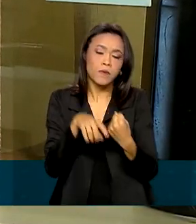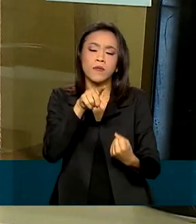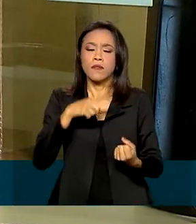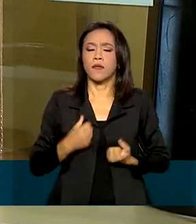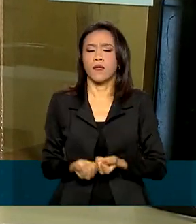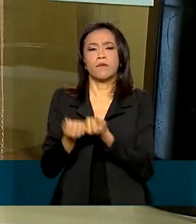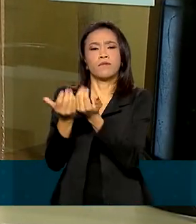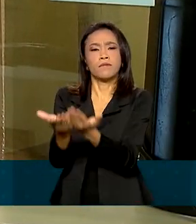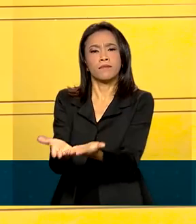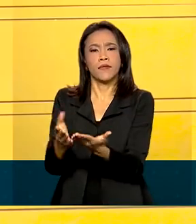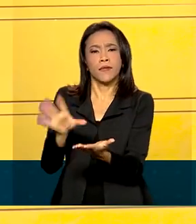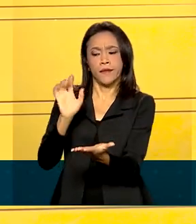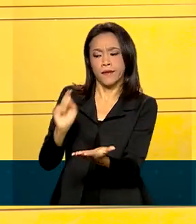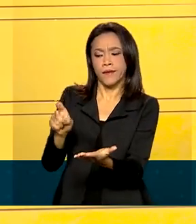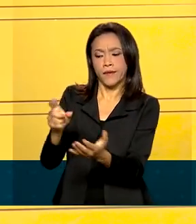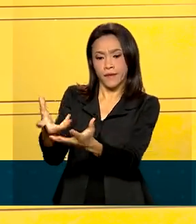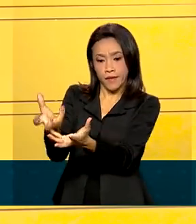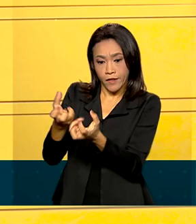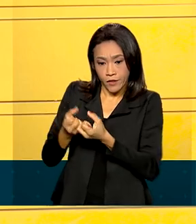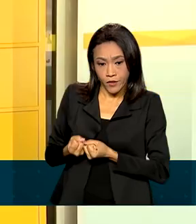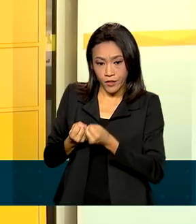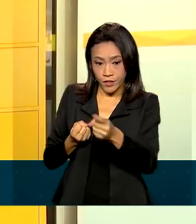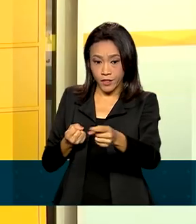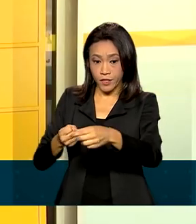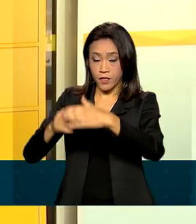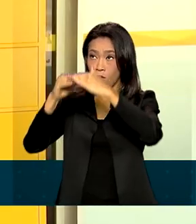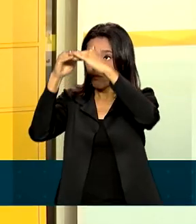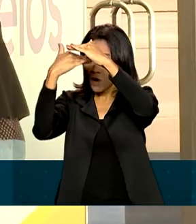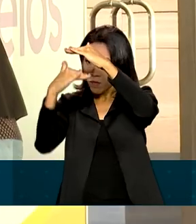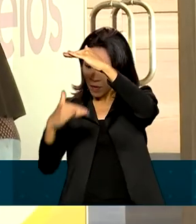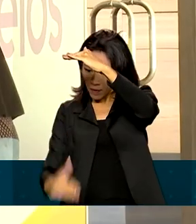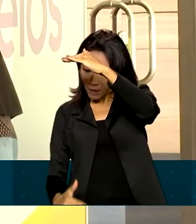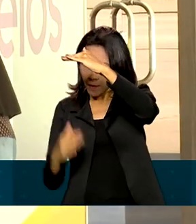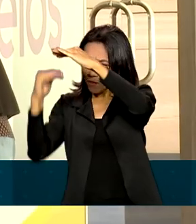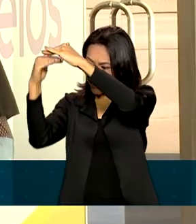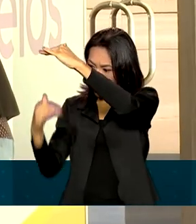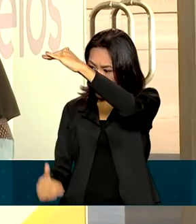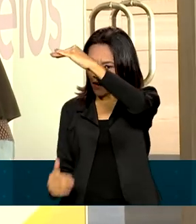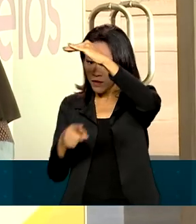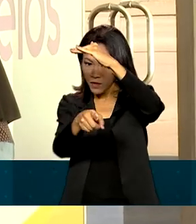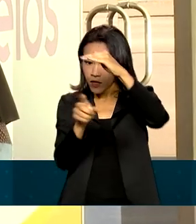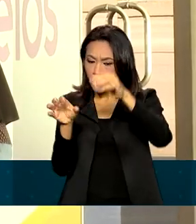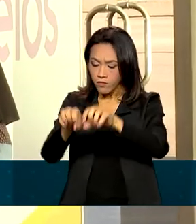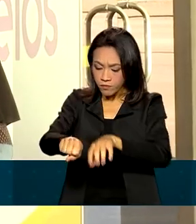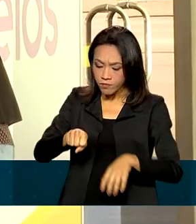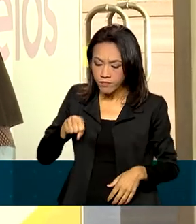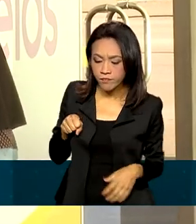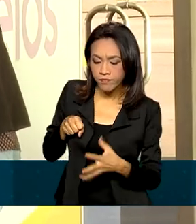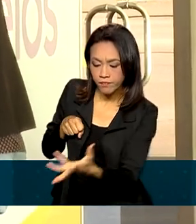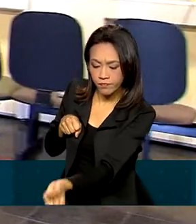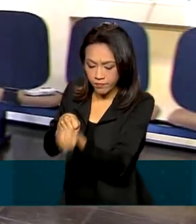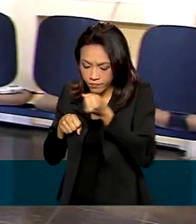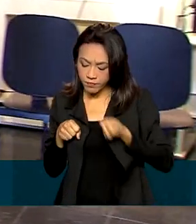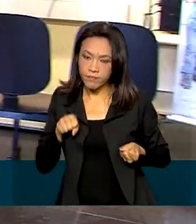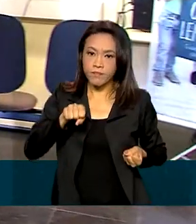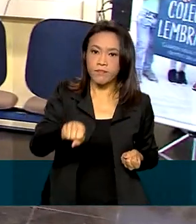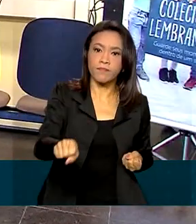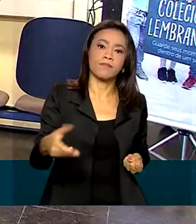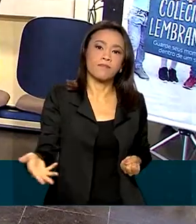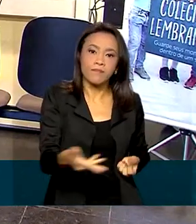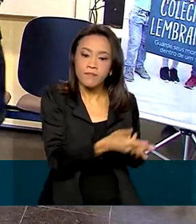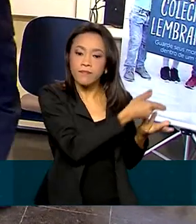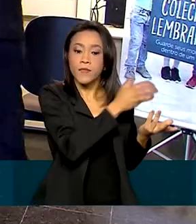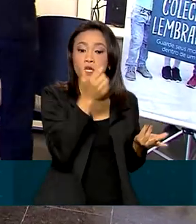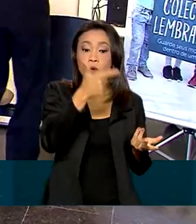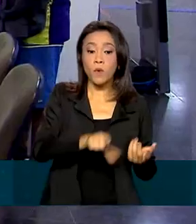como clique e retire, os lockers, que são armários inteligentes, instalados nos principais centros urbanos do país, e o Correios